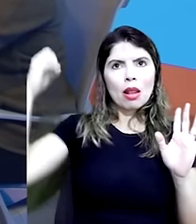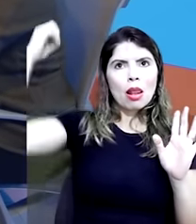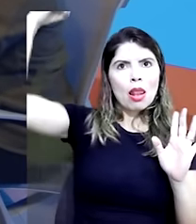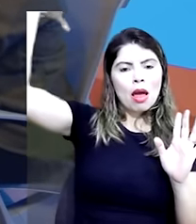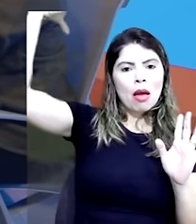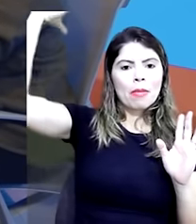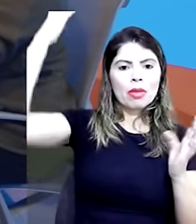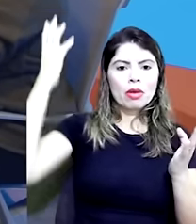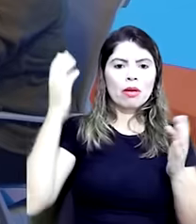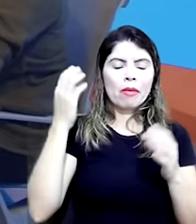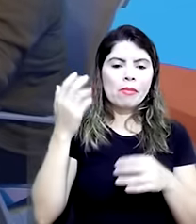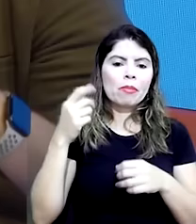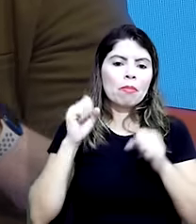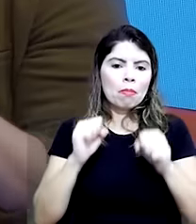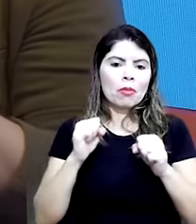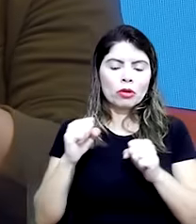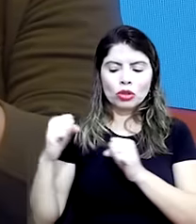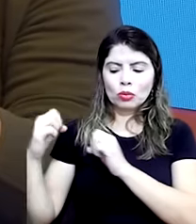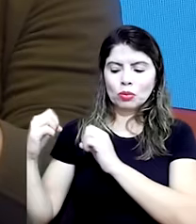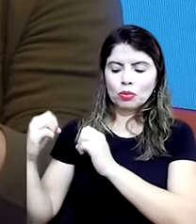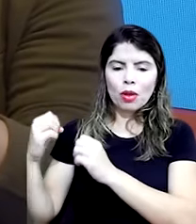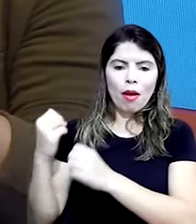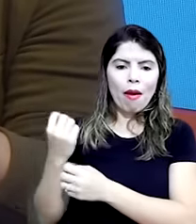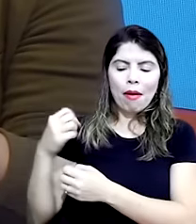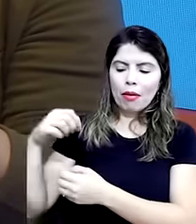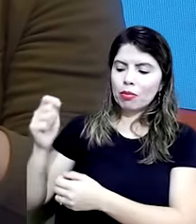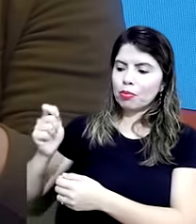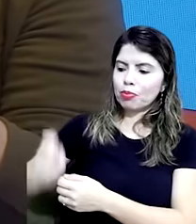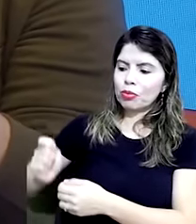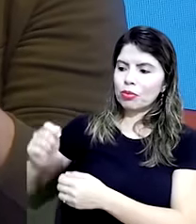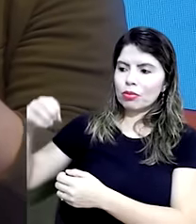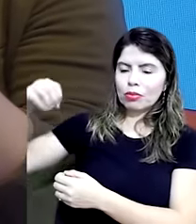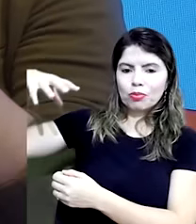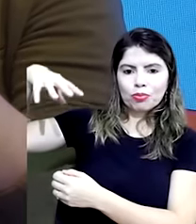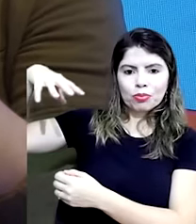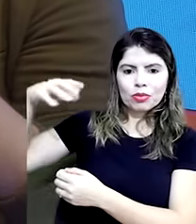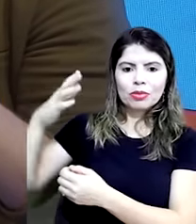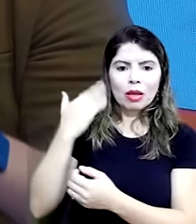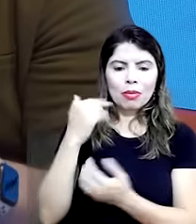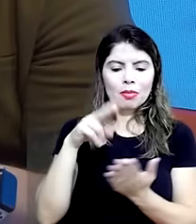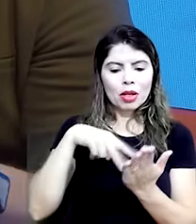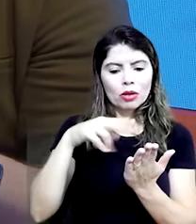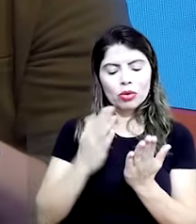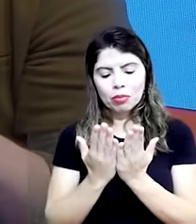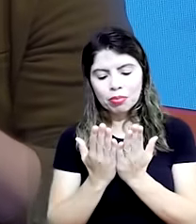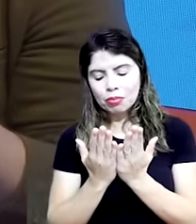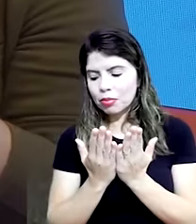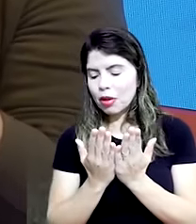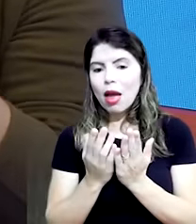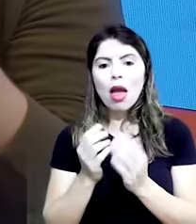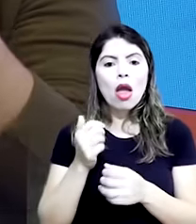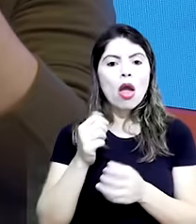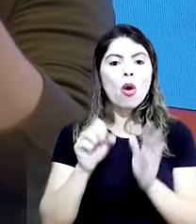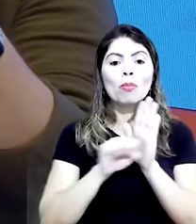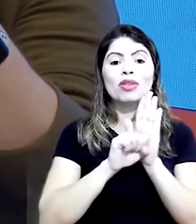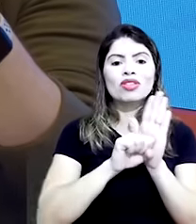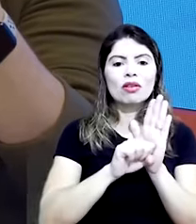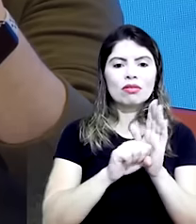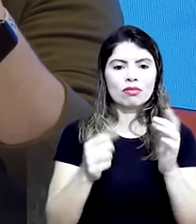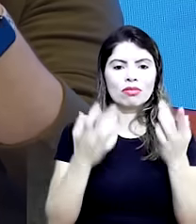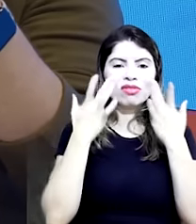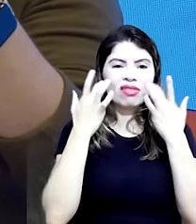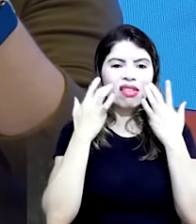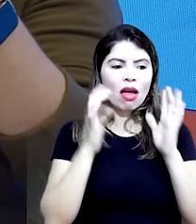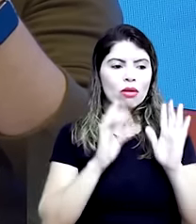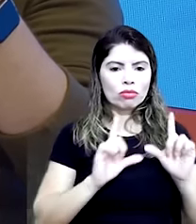objeto né de de cenário são coisas que ficam super legal ajudam a dar um ar mais profissional e essa luz ela não precisa ser totalmente